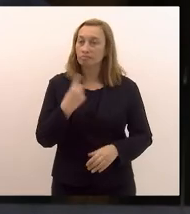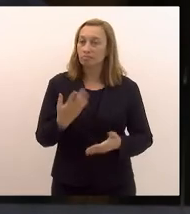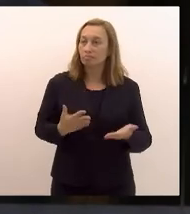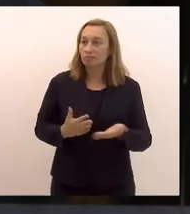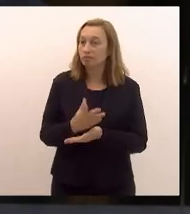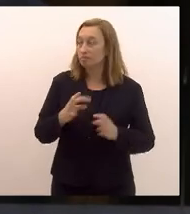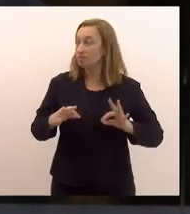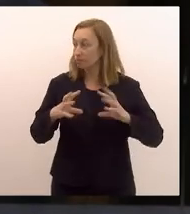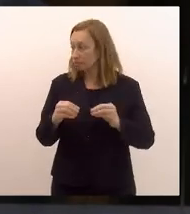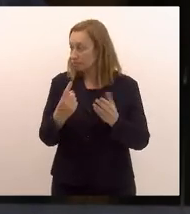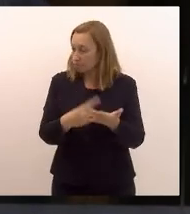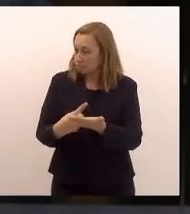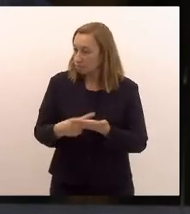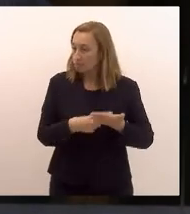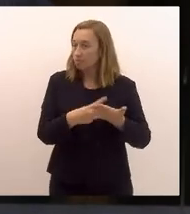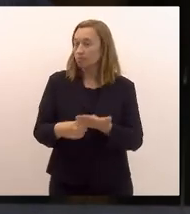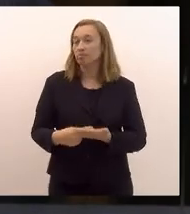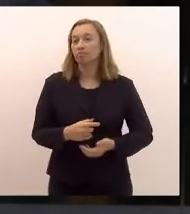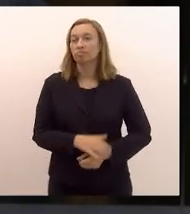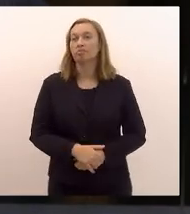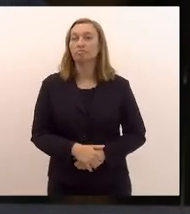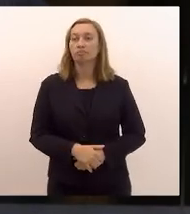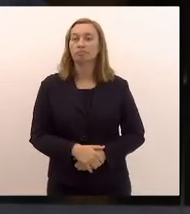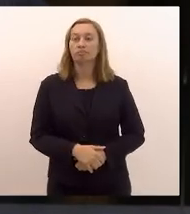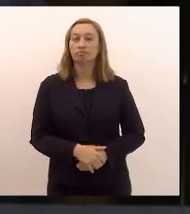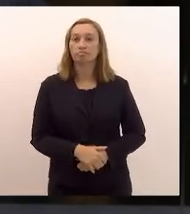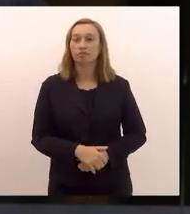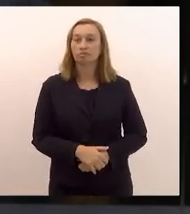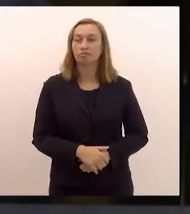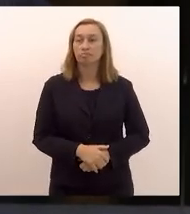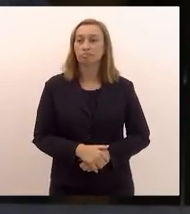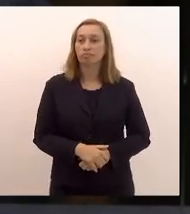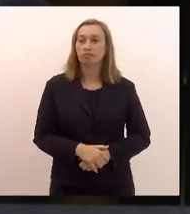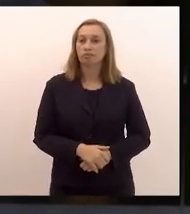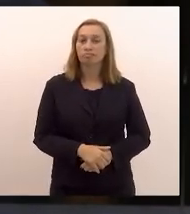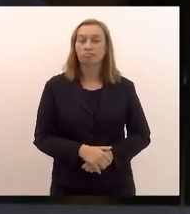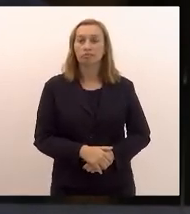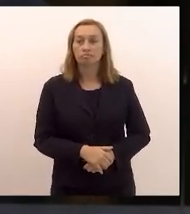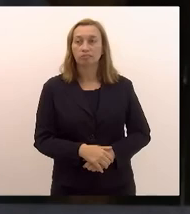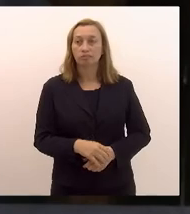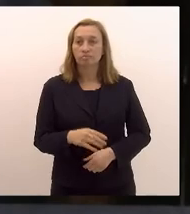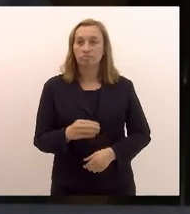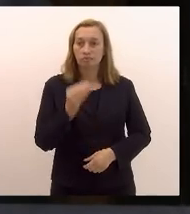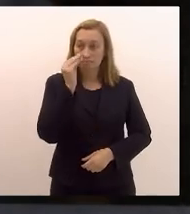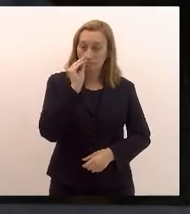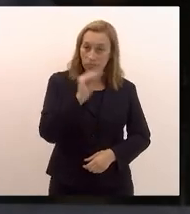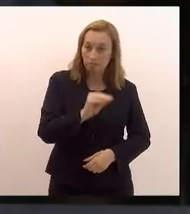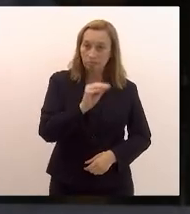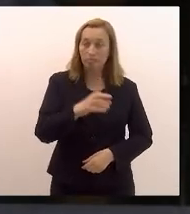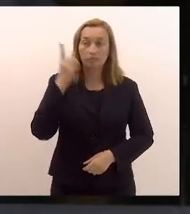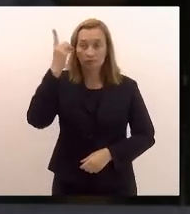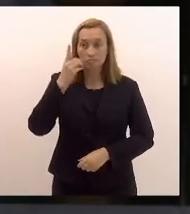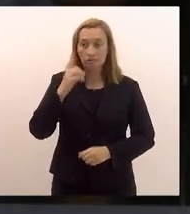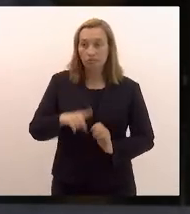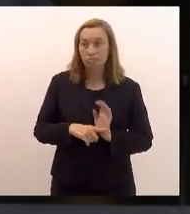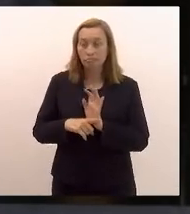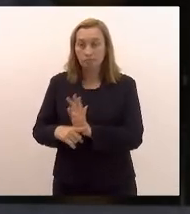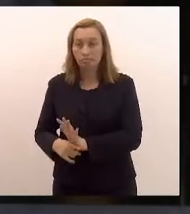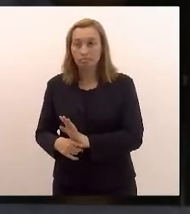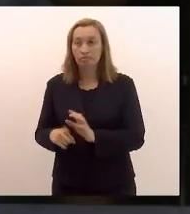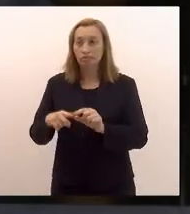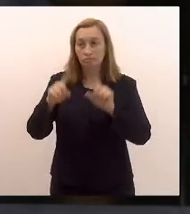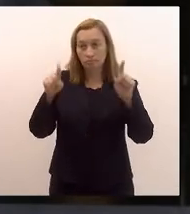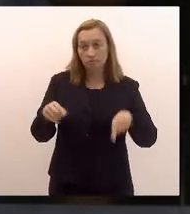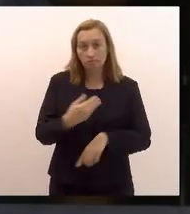aprovando tudo que nós temos combinado a parte das galerias variavam ativos deputados que estavam votando a favor dos Servidores